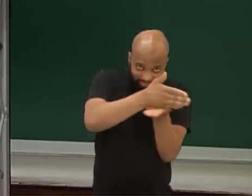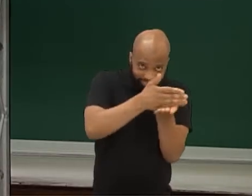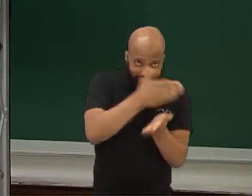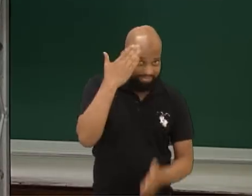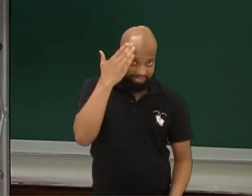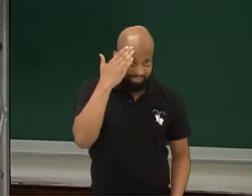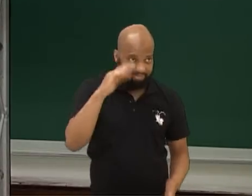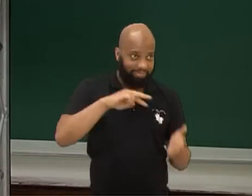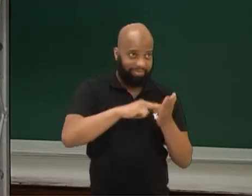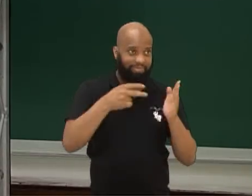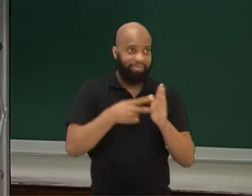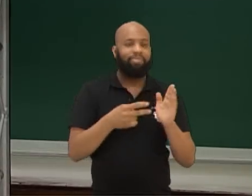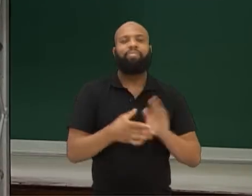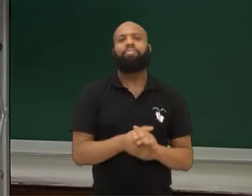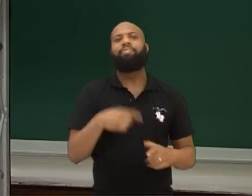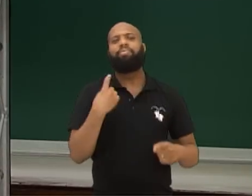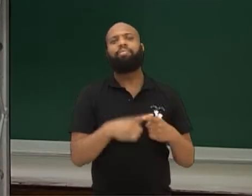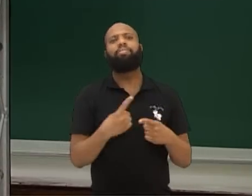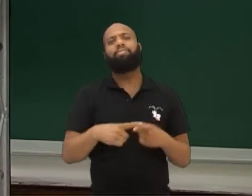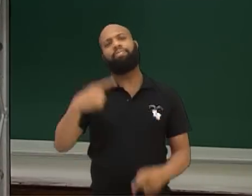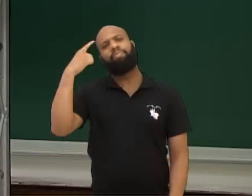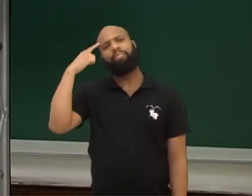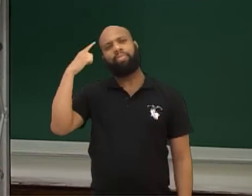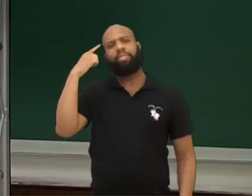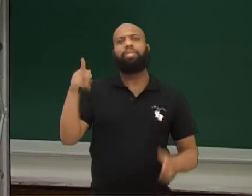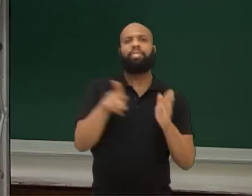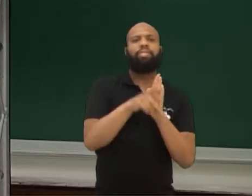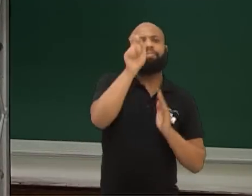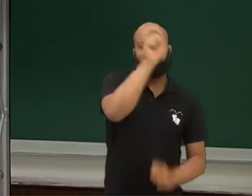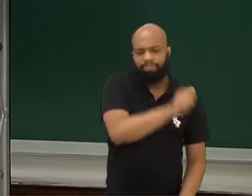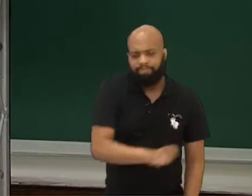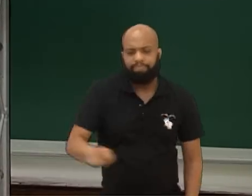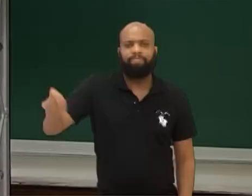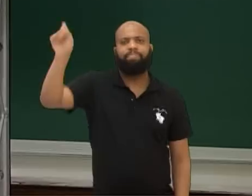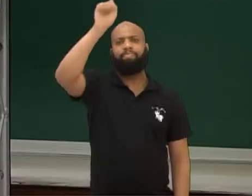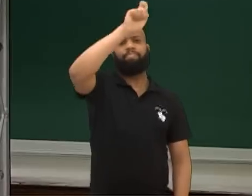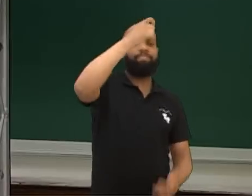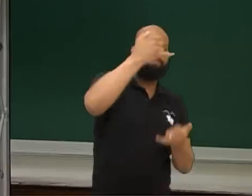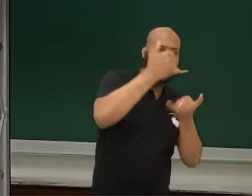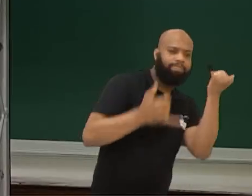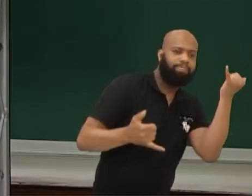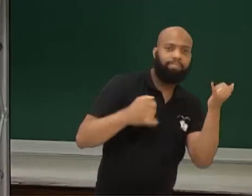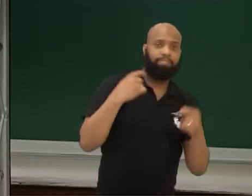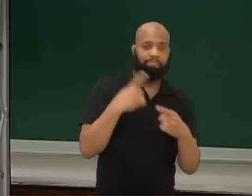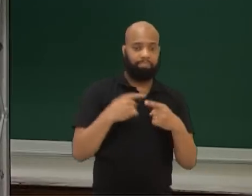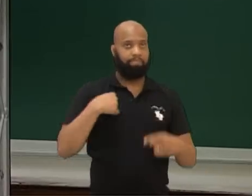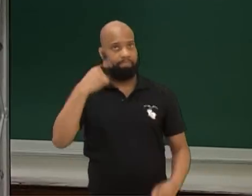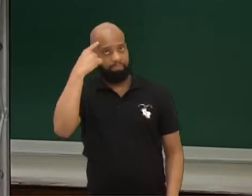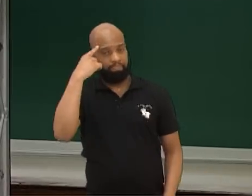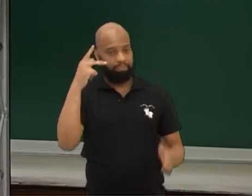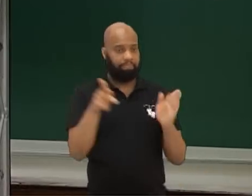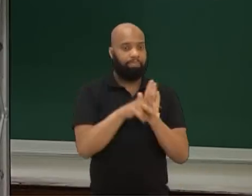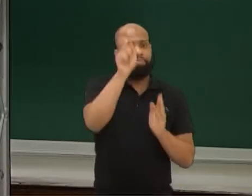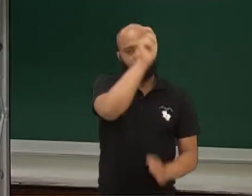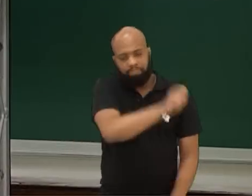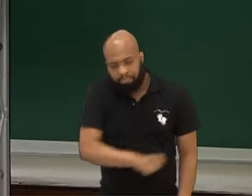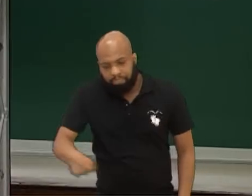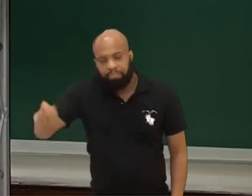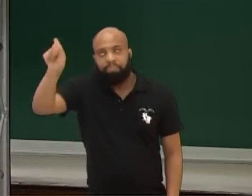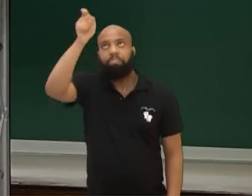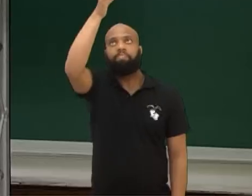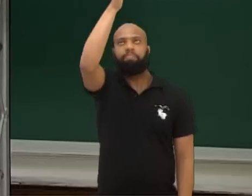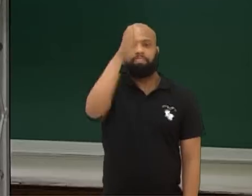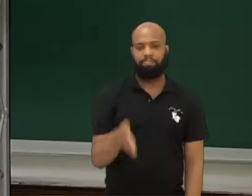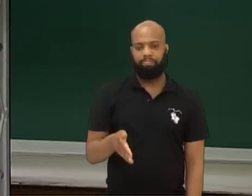metade? Se a gente estivesse pensando em circunferência, seria meia volta. Como eu estou pensando em círculo, imagine assim, metade